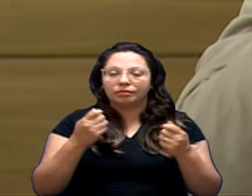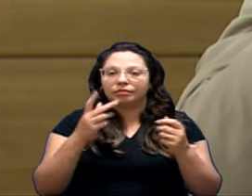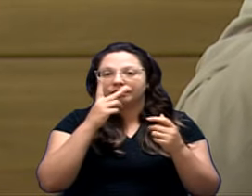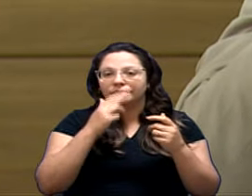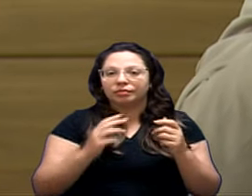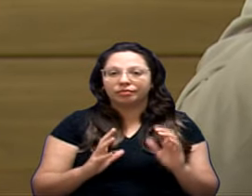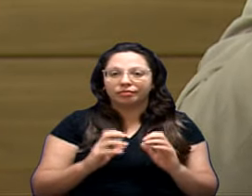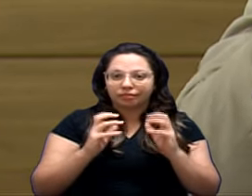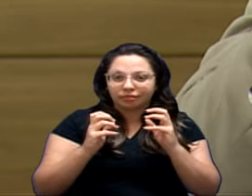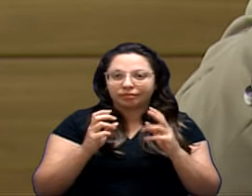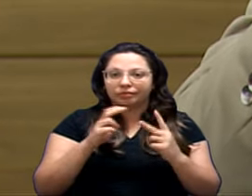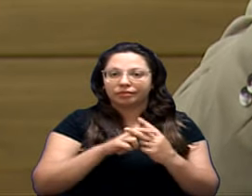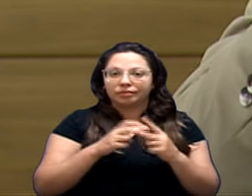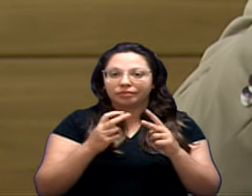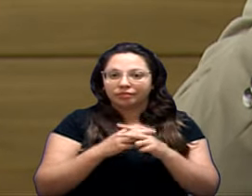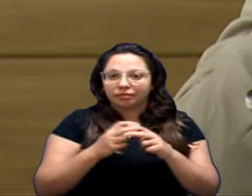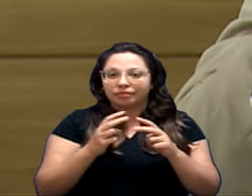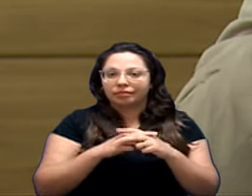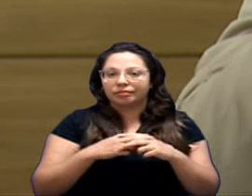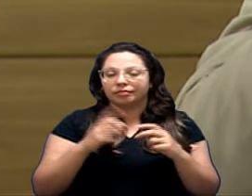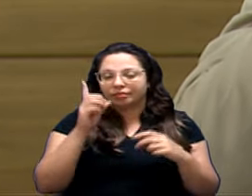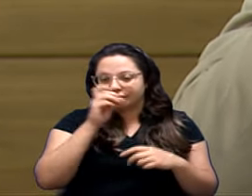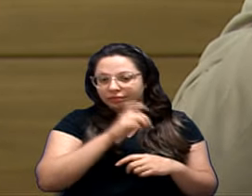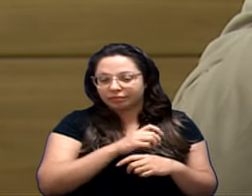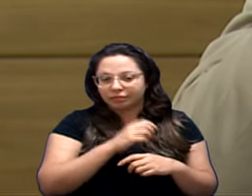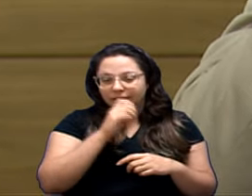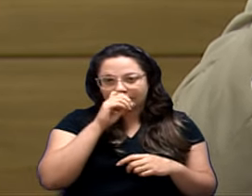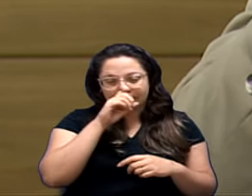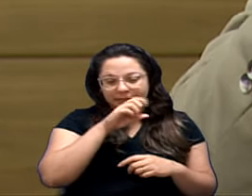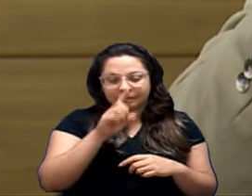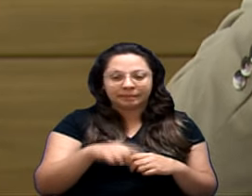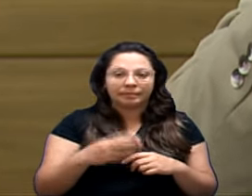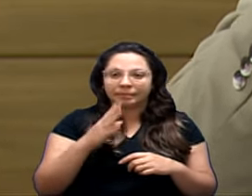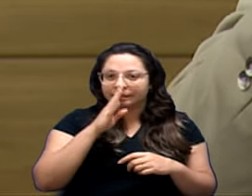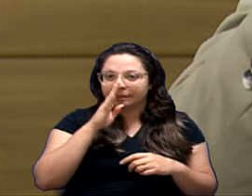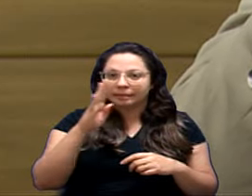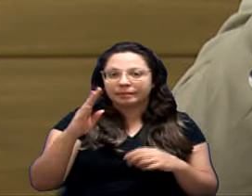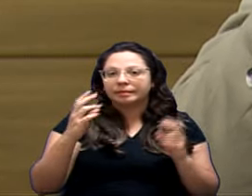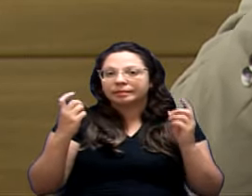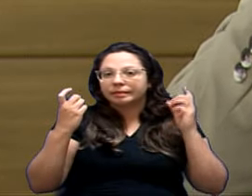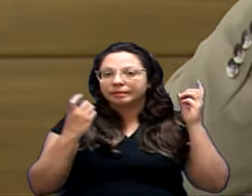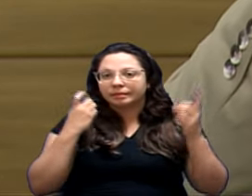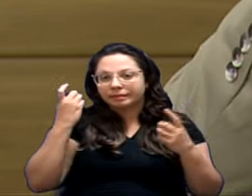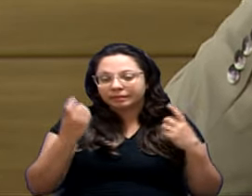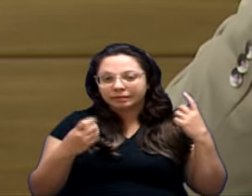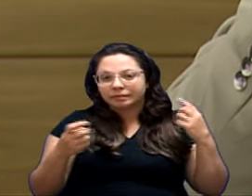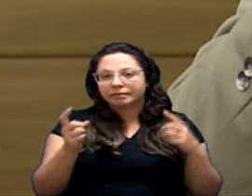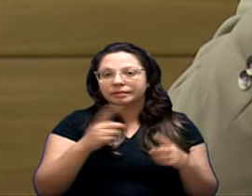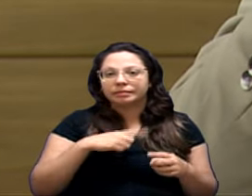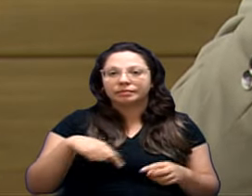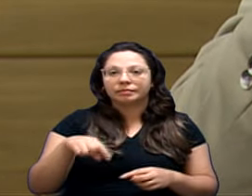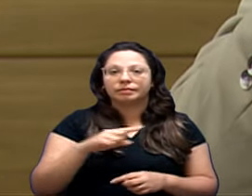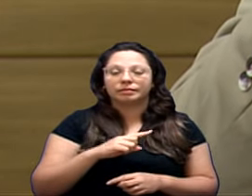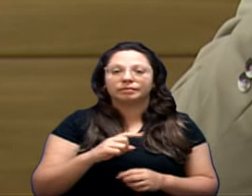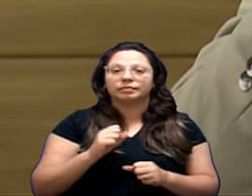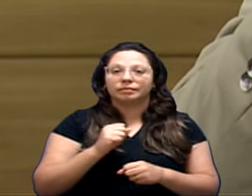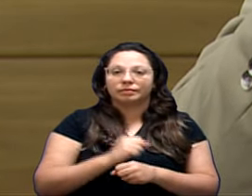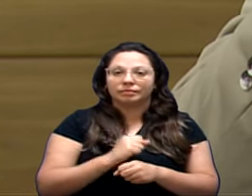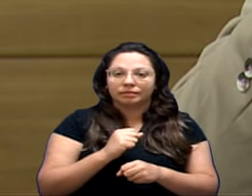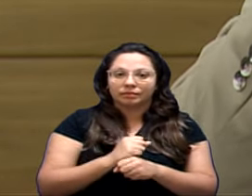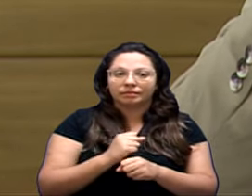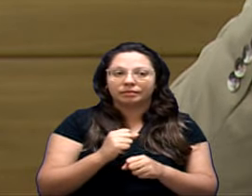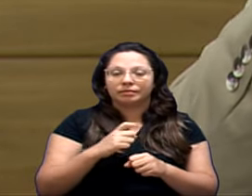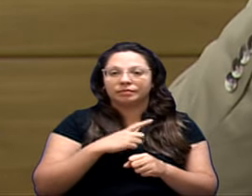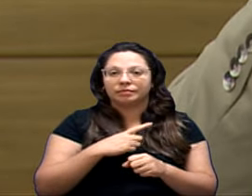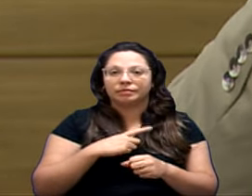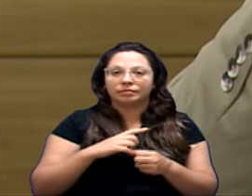Eh essa foi uma das principais preocupações no na produção desse mapa um